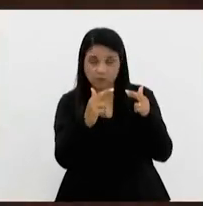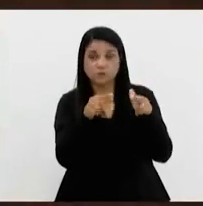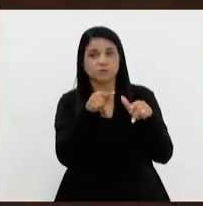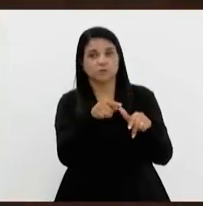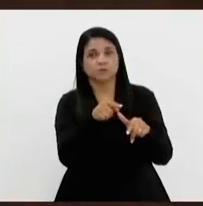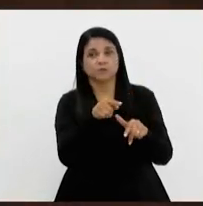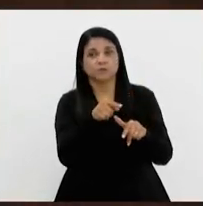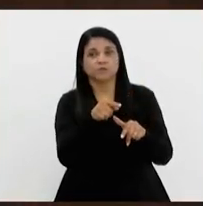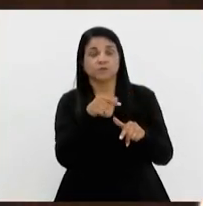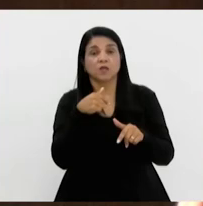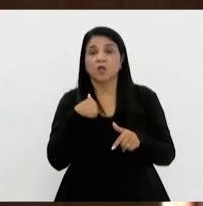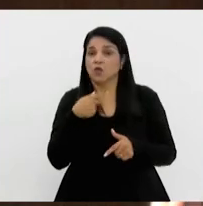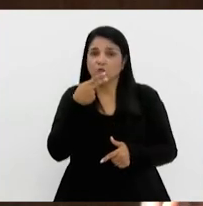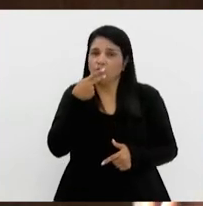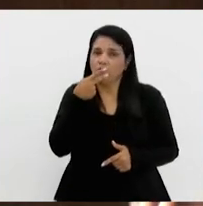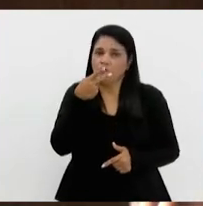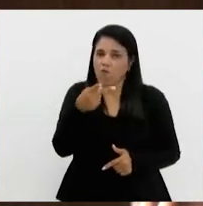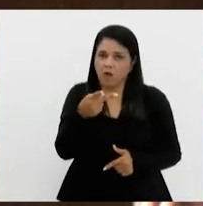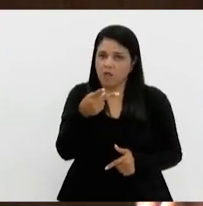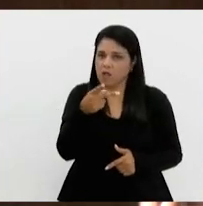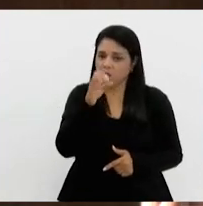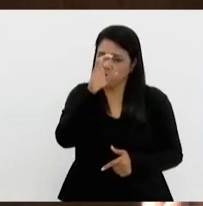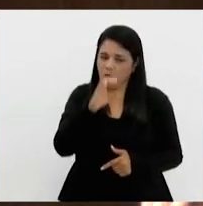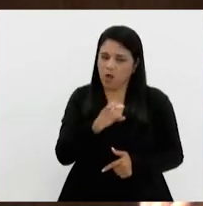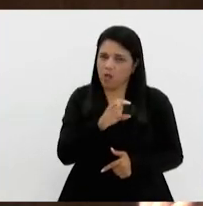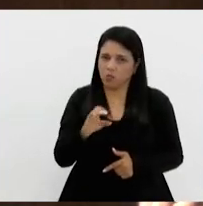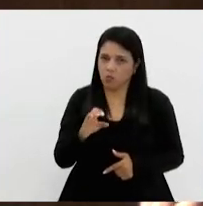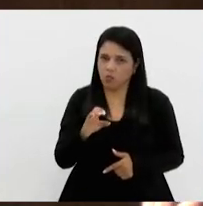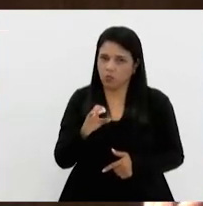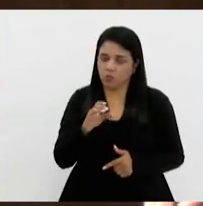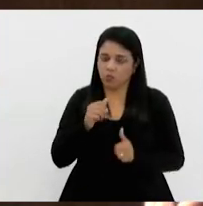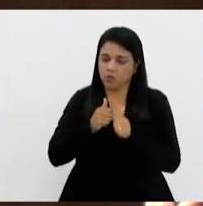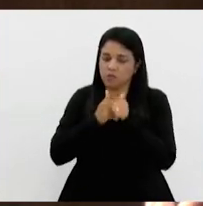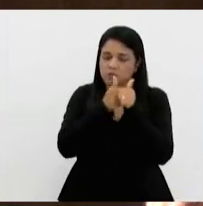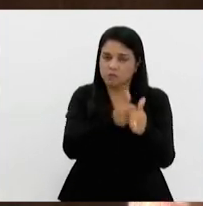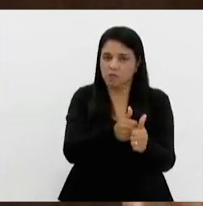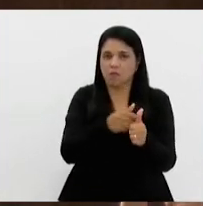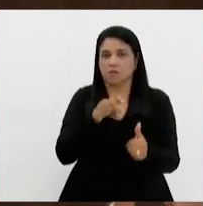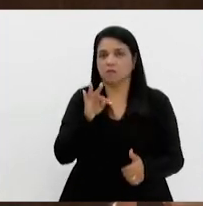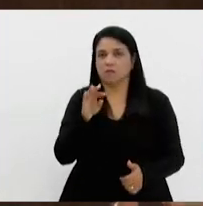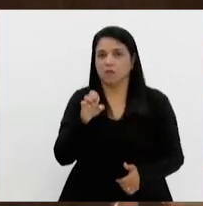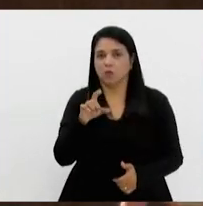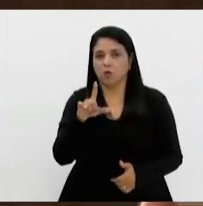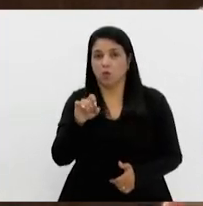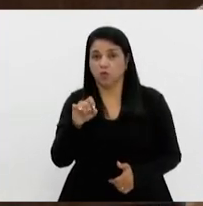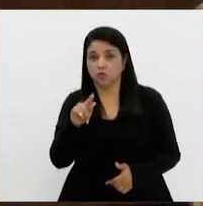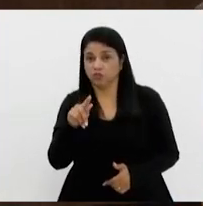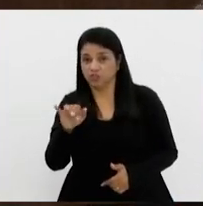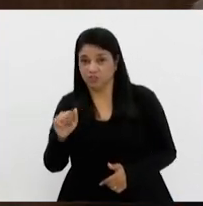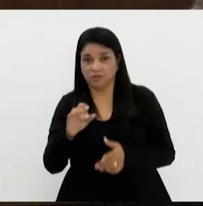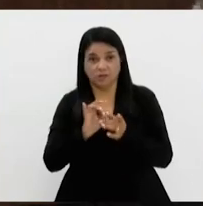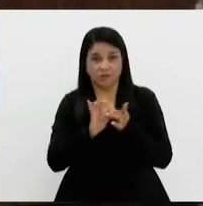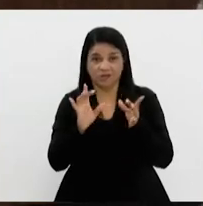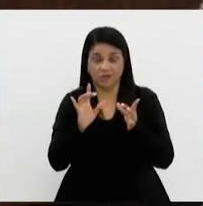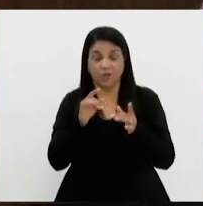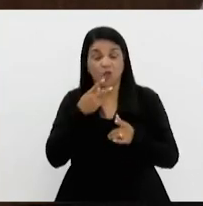na verdade, eu não disse que não é católico quem segue a teologia da libertação. Eu disse que